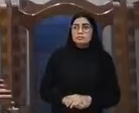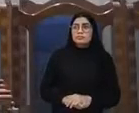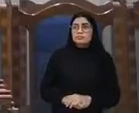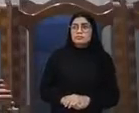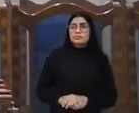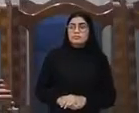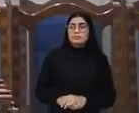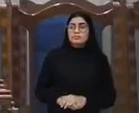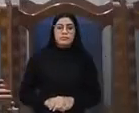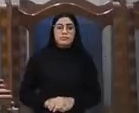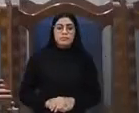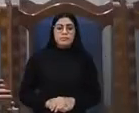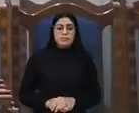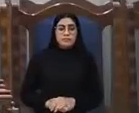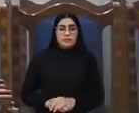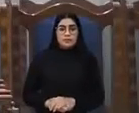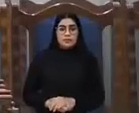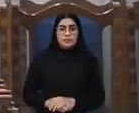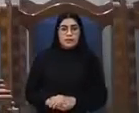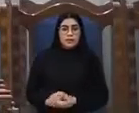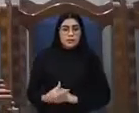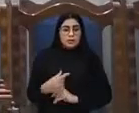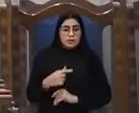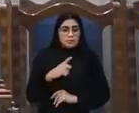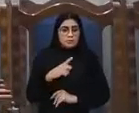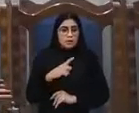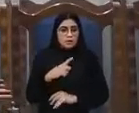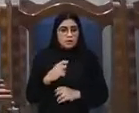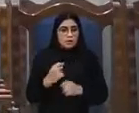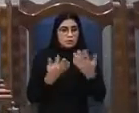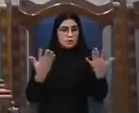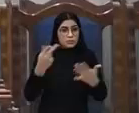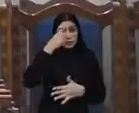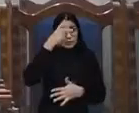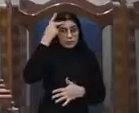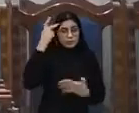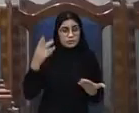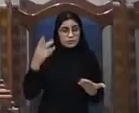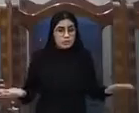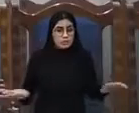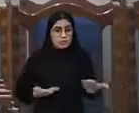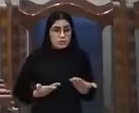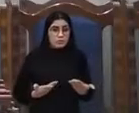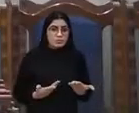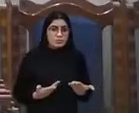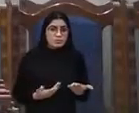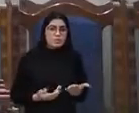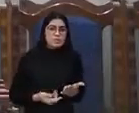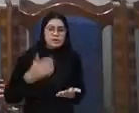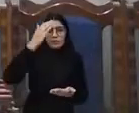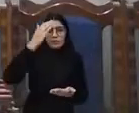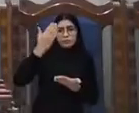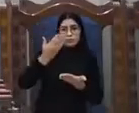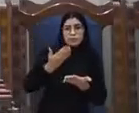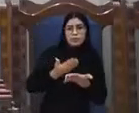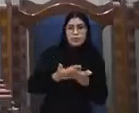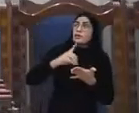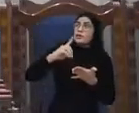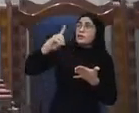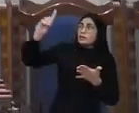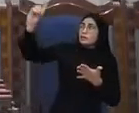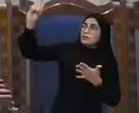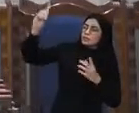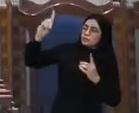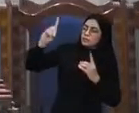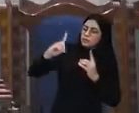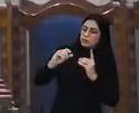dos dias atuais que descrê que Deus é um ser imanente, que está com o homem, que o homem